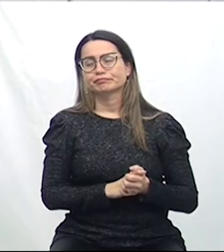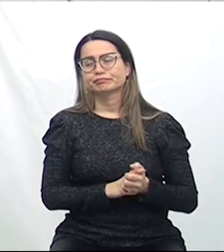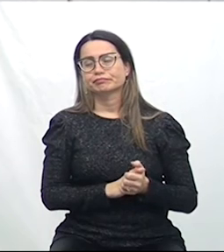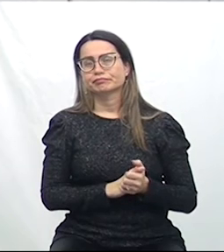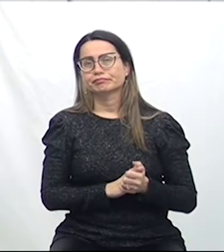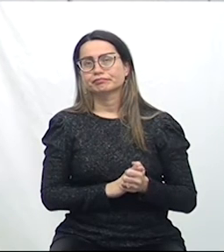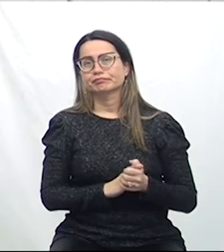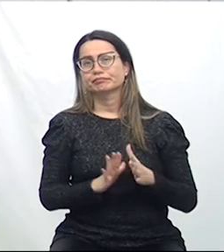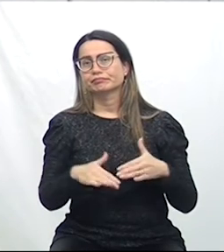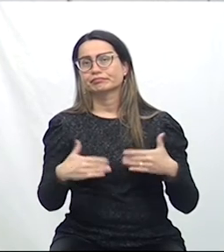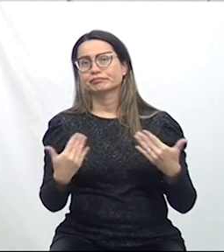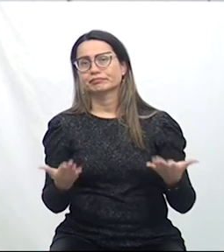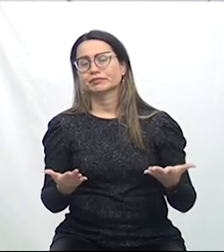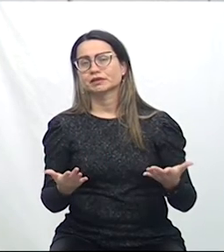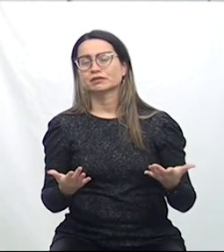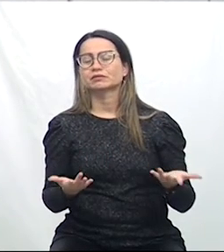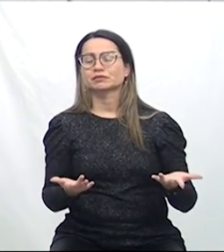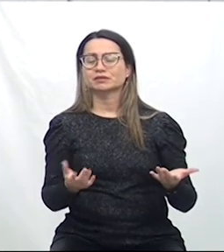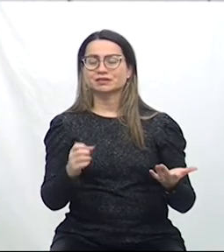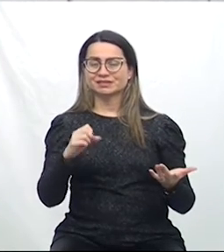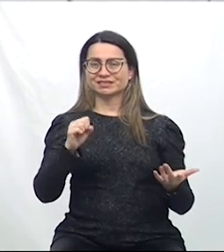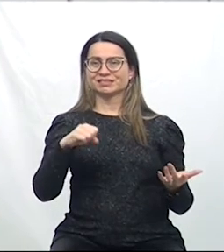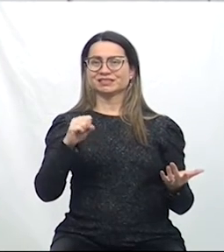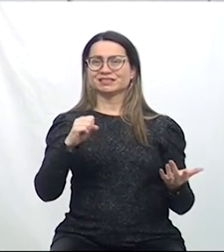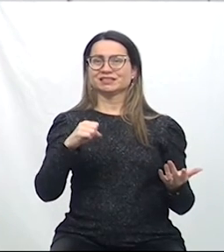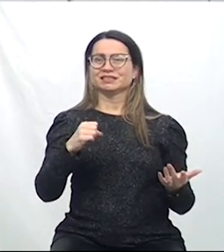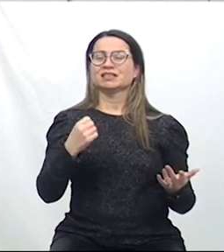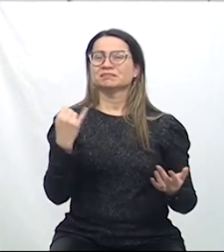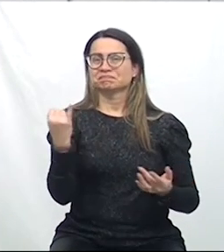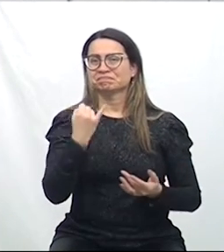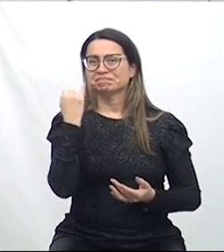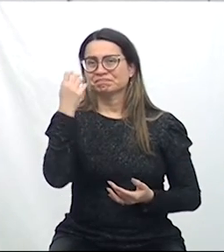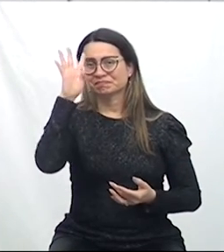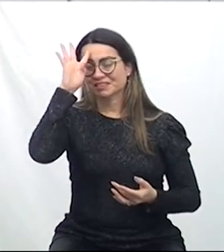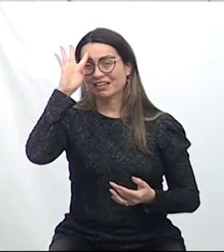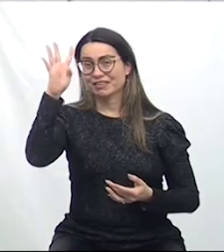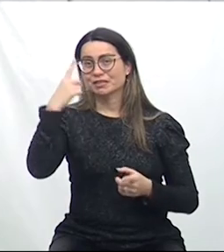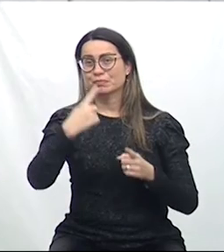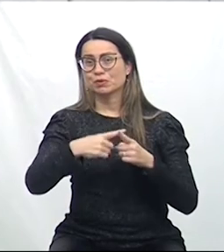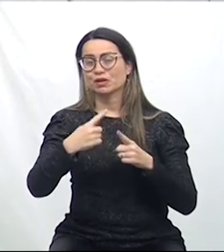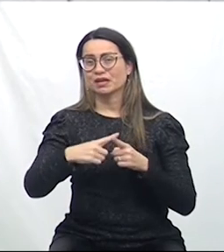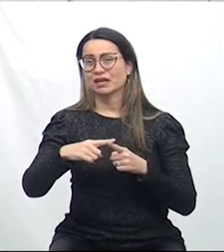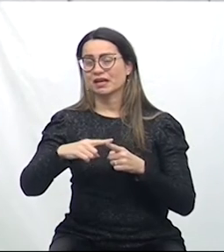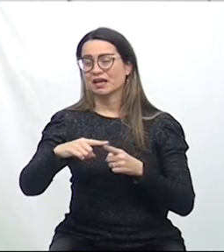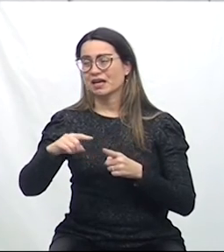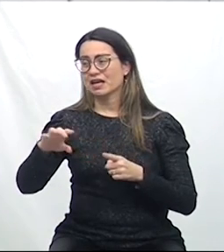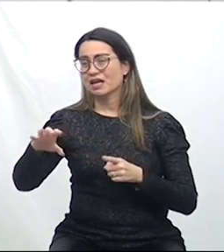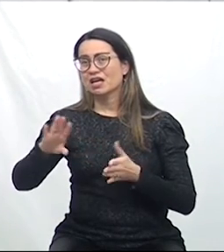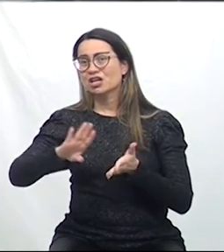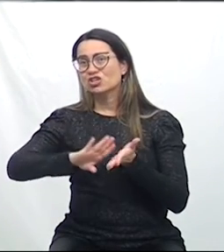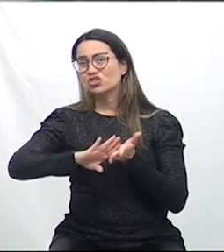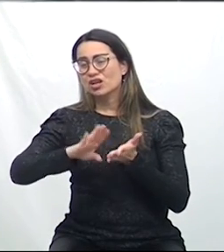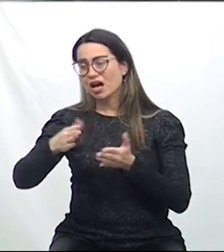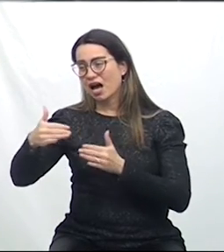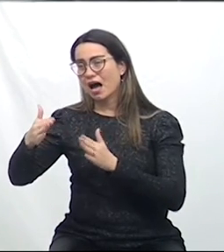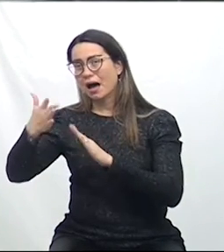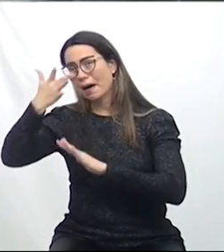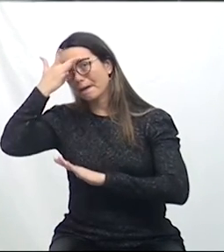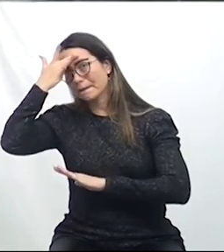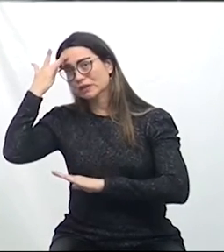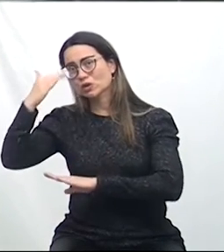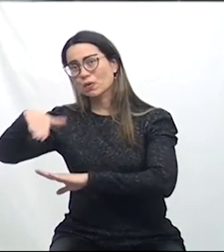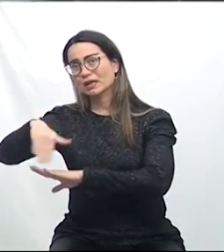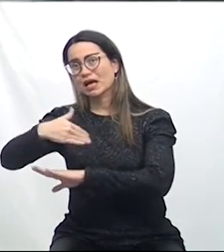veio a óbito. Então, é uma forma da gente tirar essas pessoas da rua e levá-las para